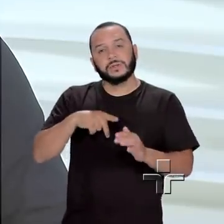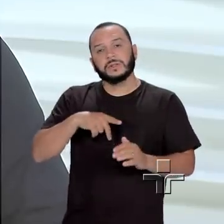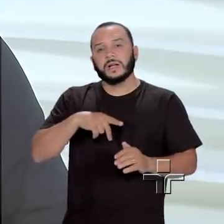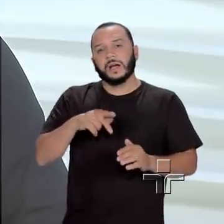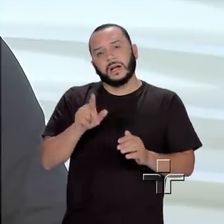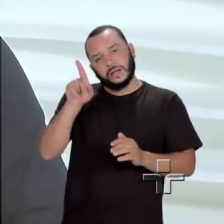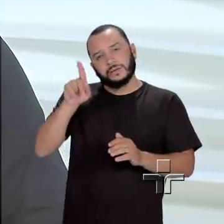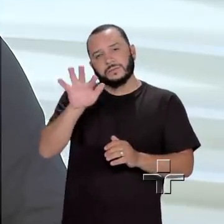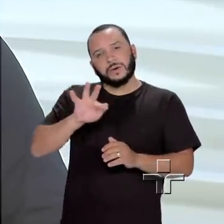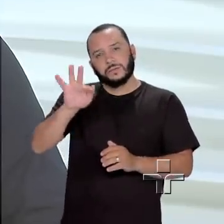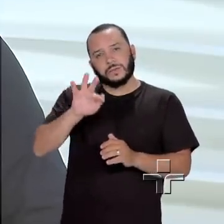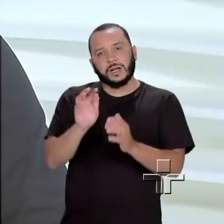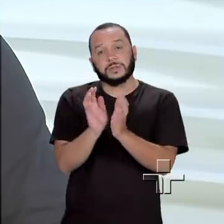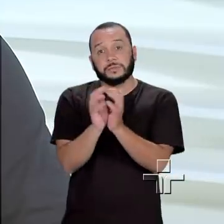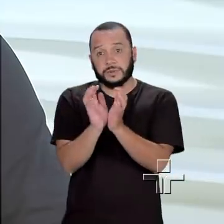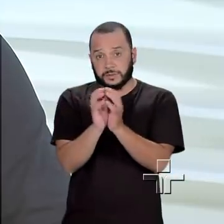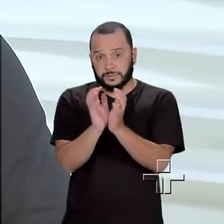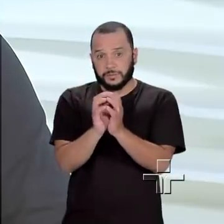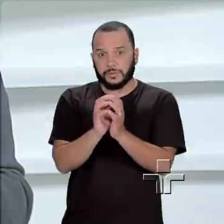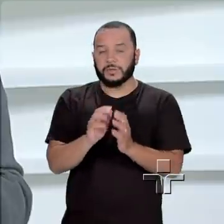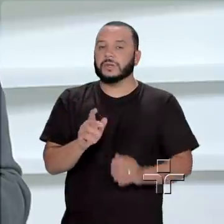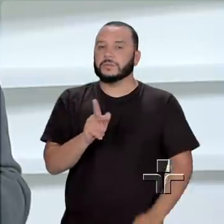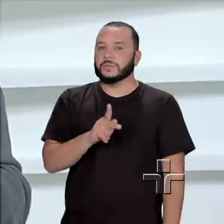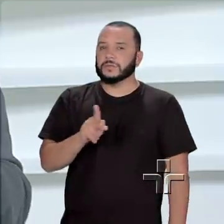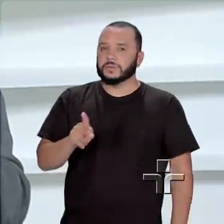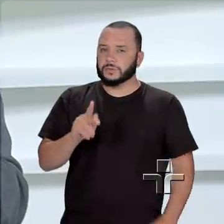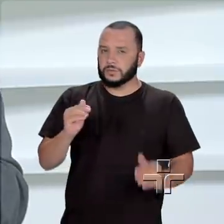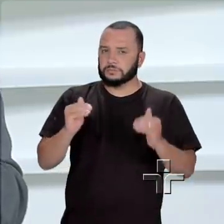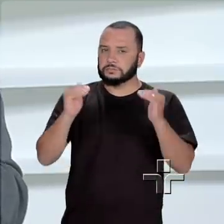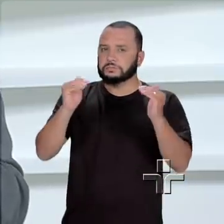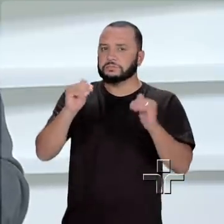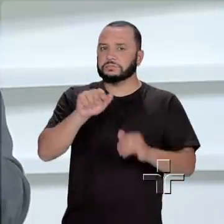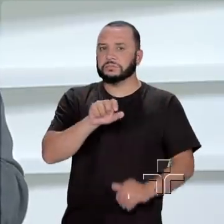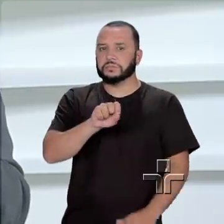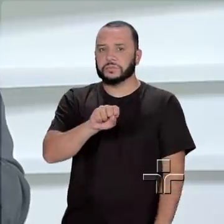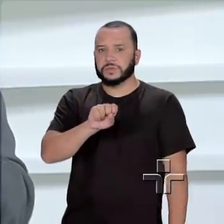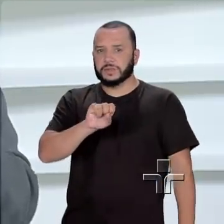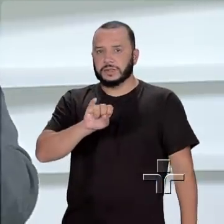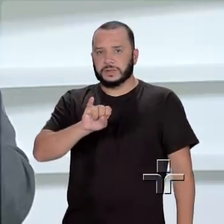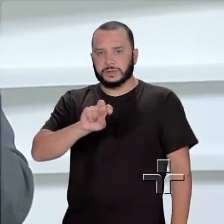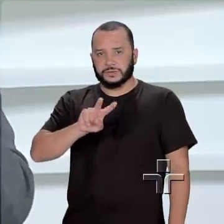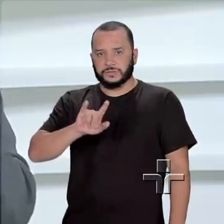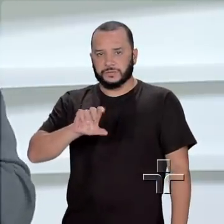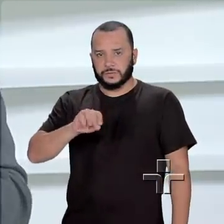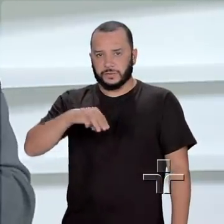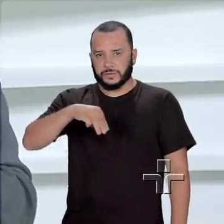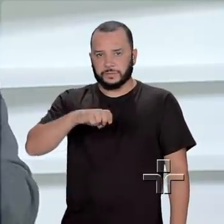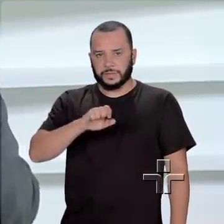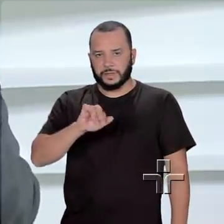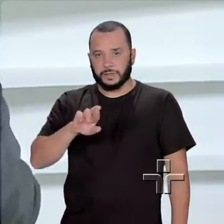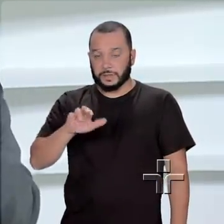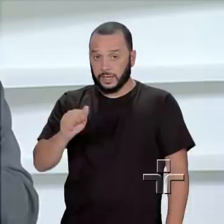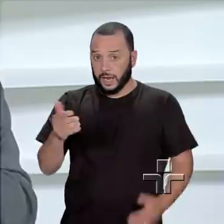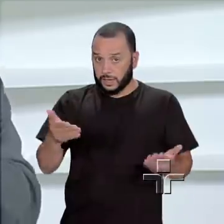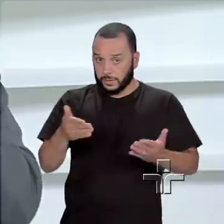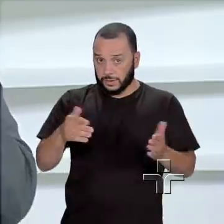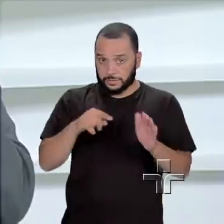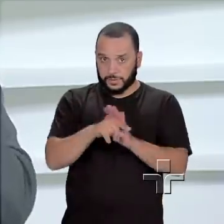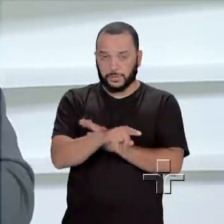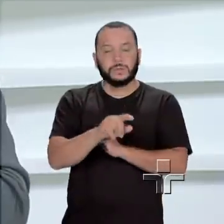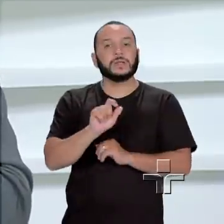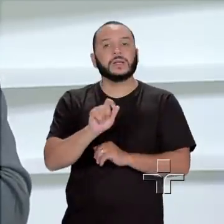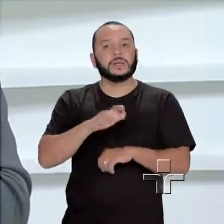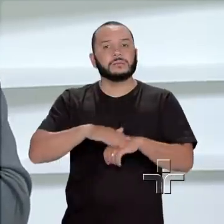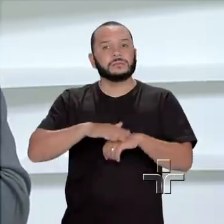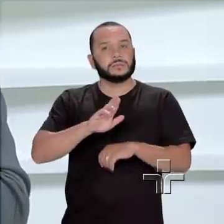Pernambuco, professor Silvio Meira. Professor, agora a gente ficou devendo uma pergunta ali para o Renato Cruz e para o Jorge.